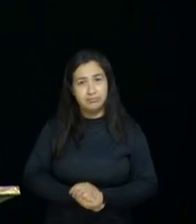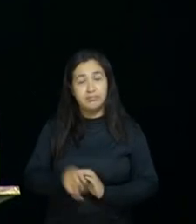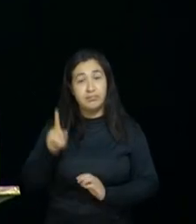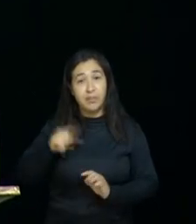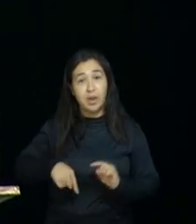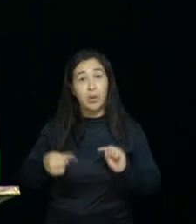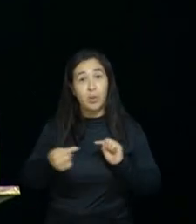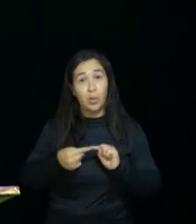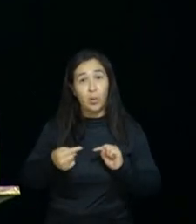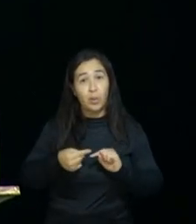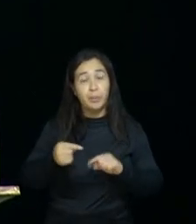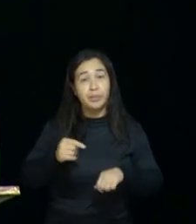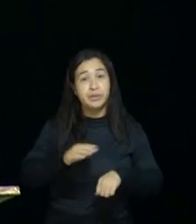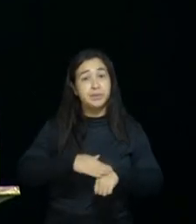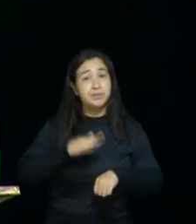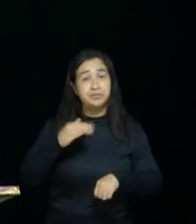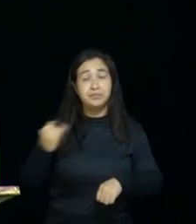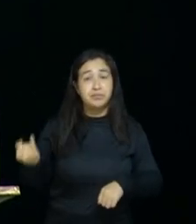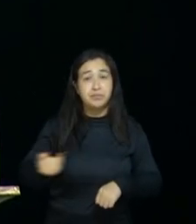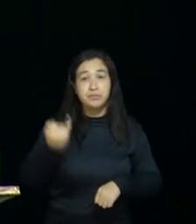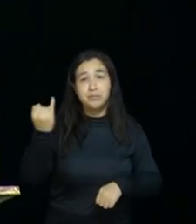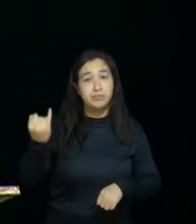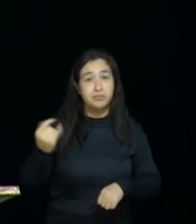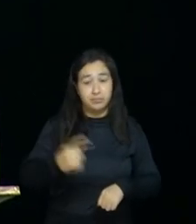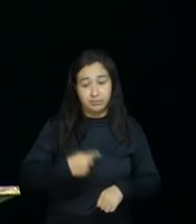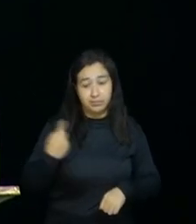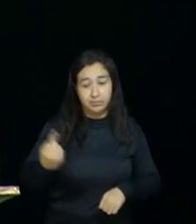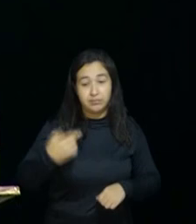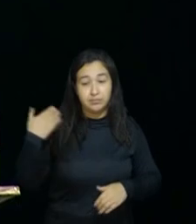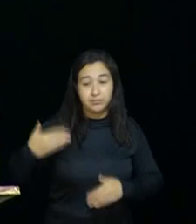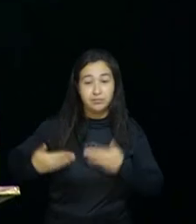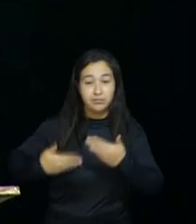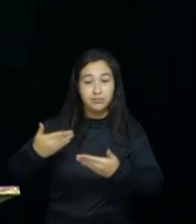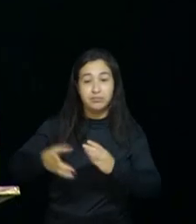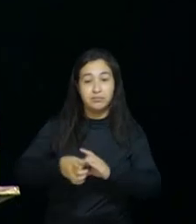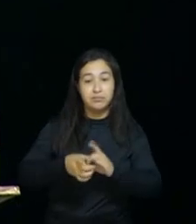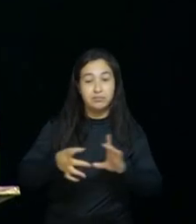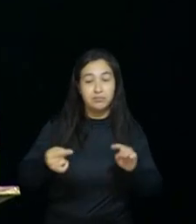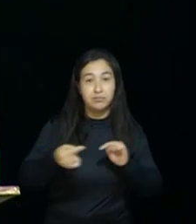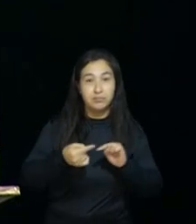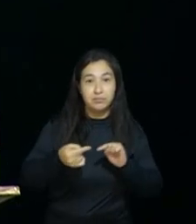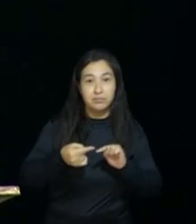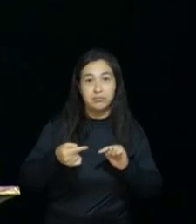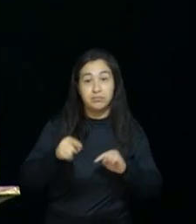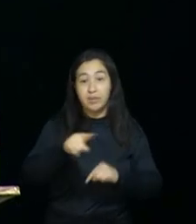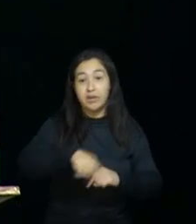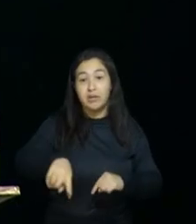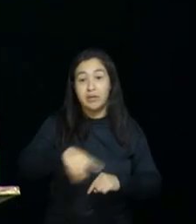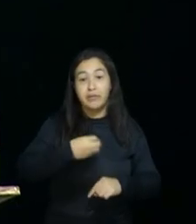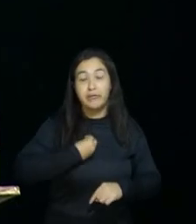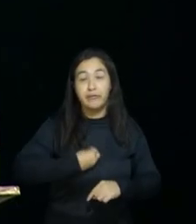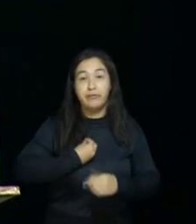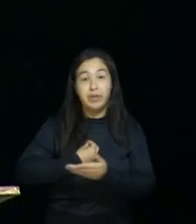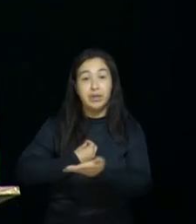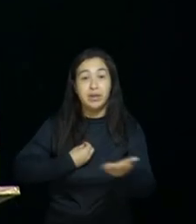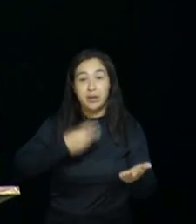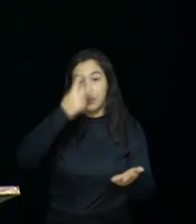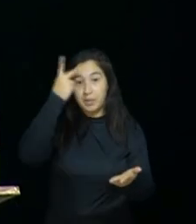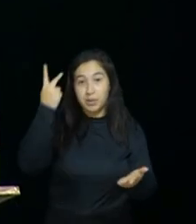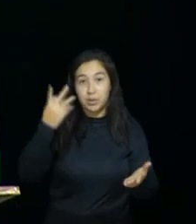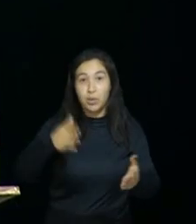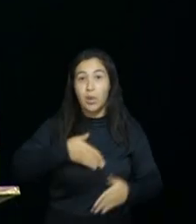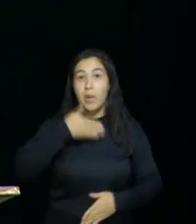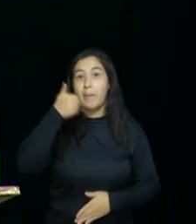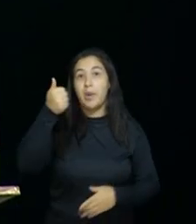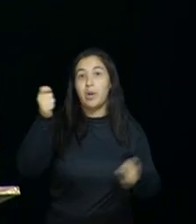mais salutar do nosso processo democrático, que é melhorar a vida das pessoas. Então, cada um na sua